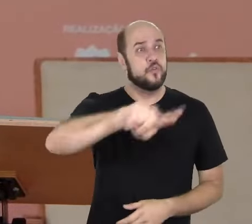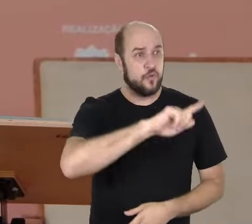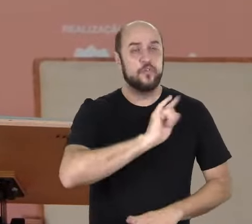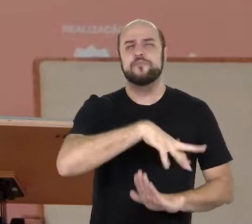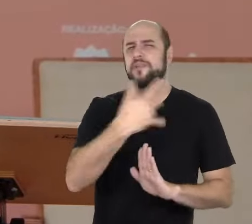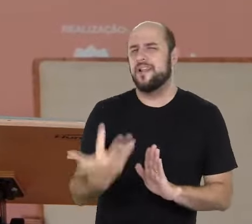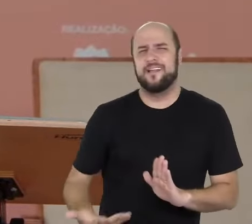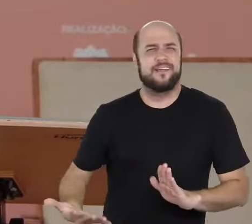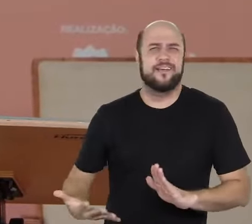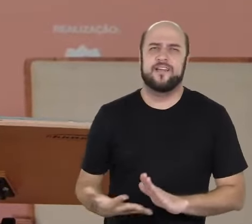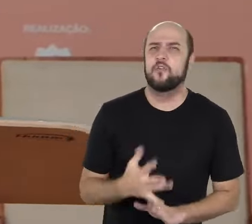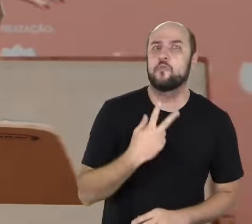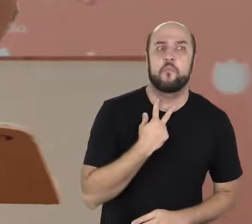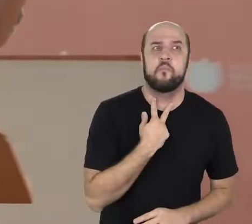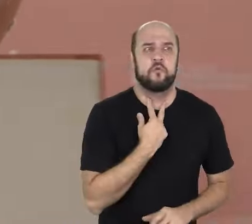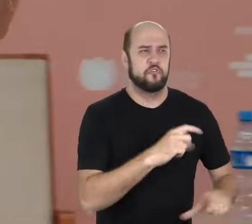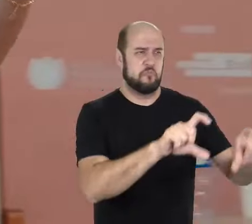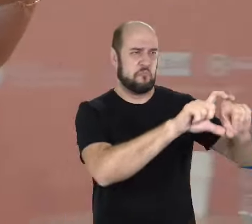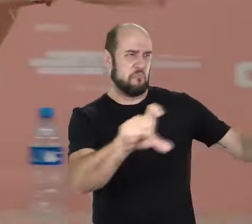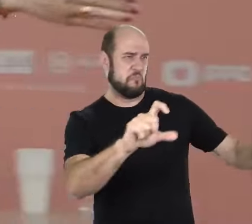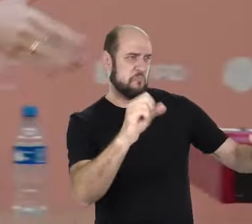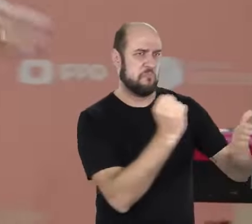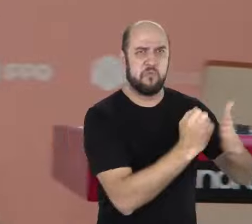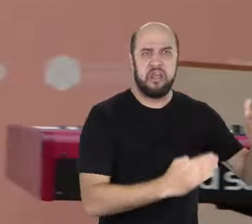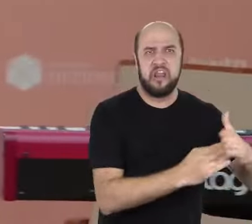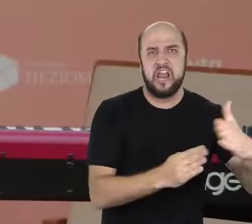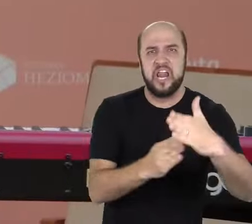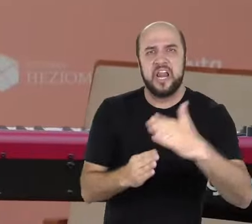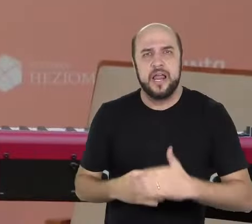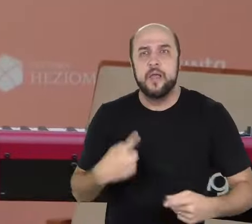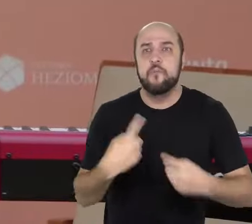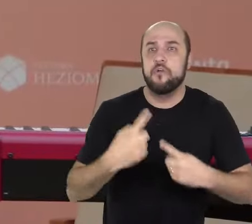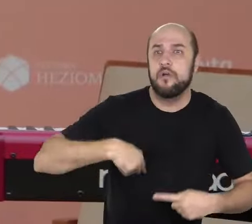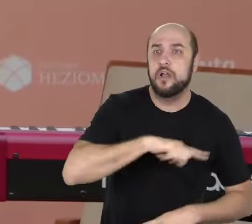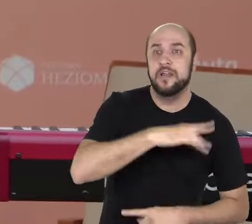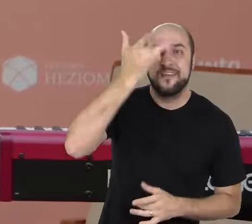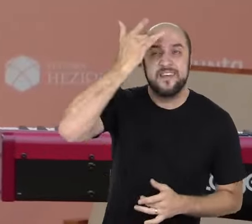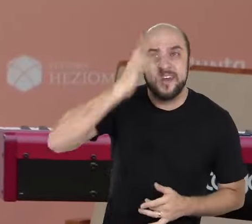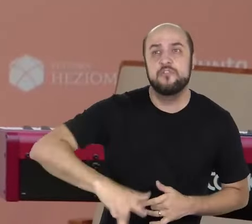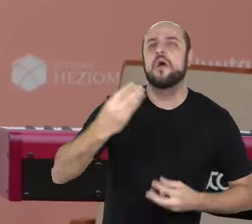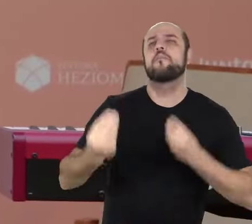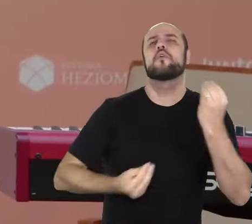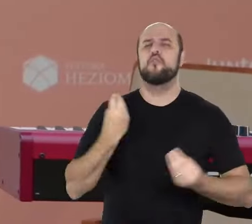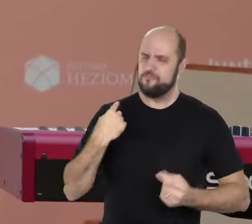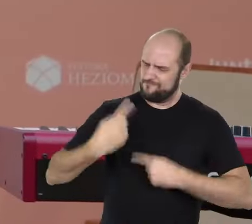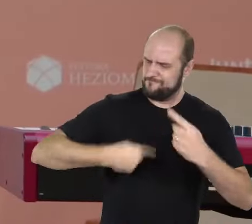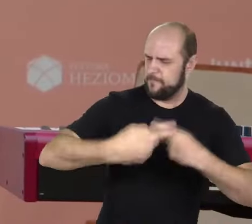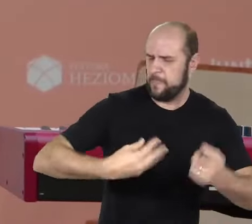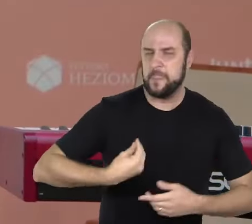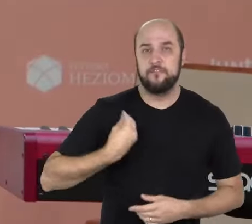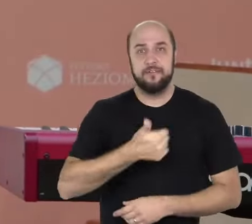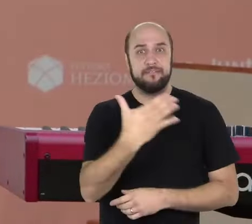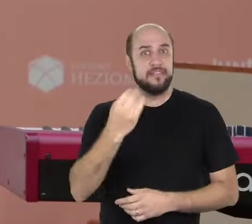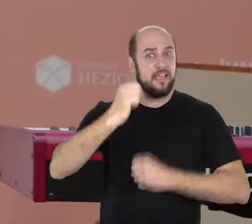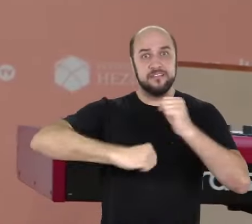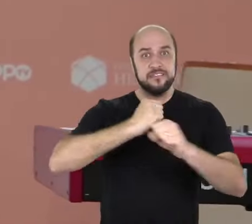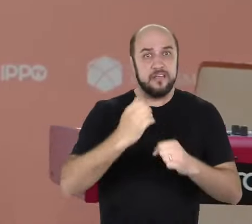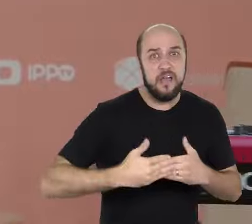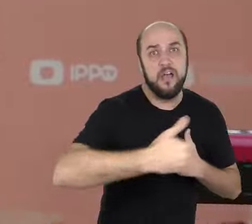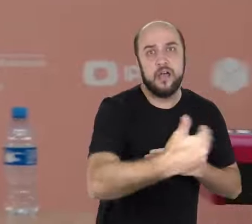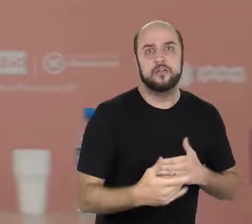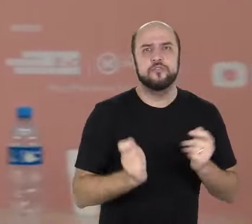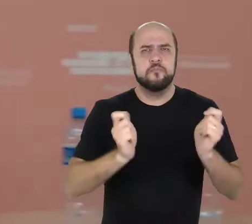gente não pode rotular ninguém, a gente não pode colocar limite para ninguém, porque a gente não sabe como que vai ser a vida dessa pessoa daqui 10 anos, essa